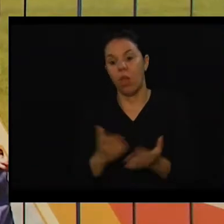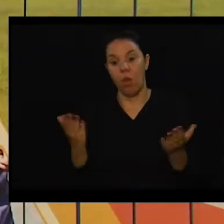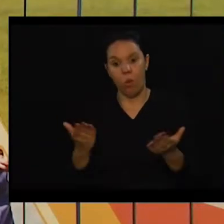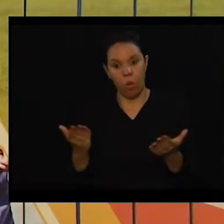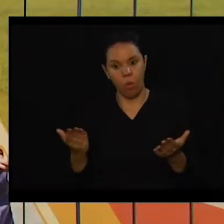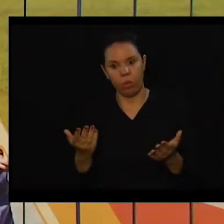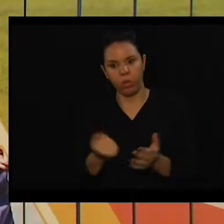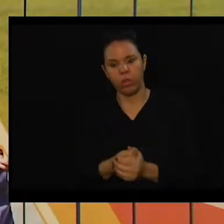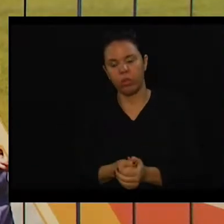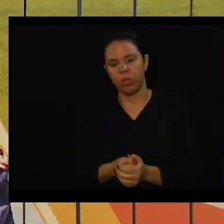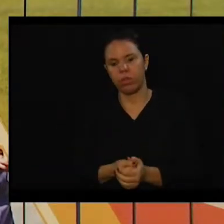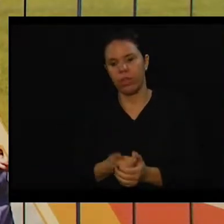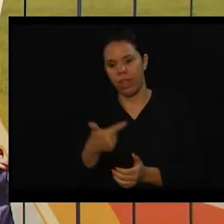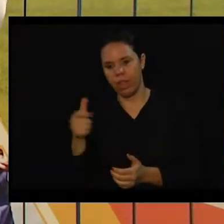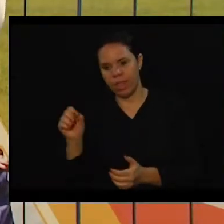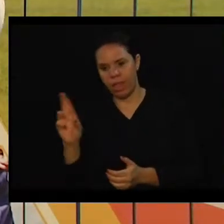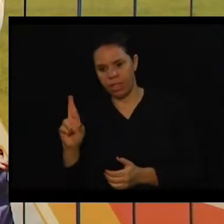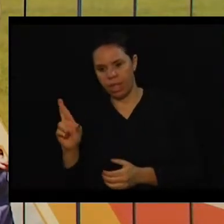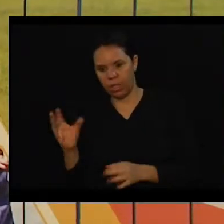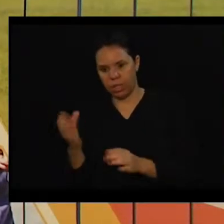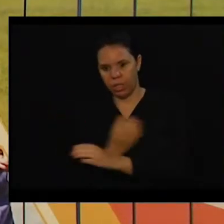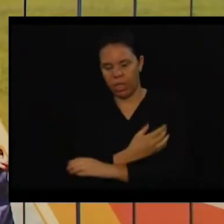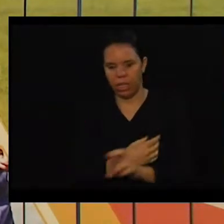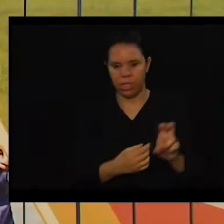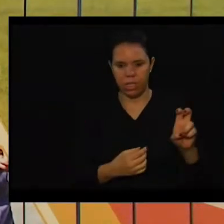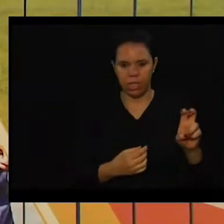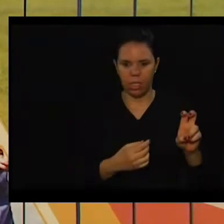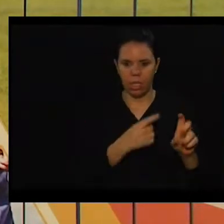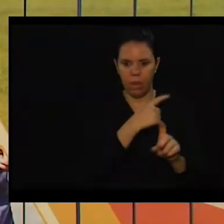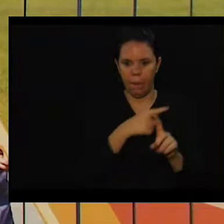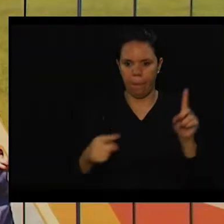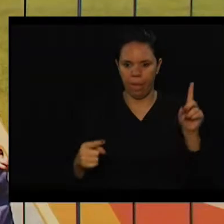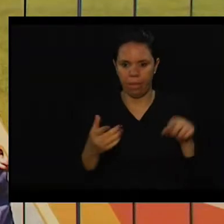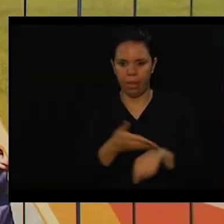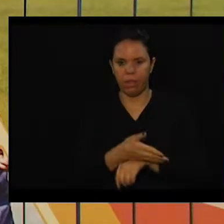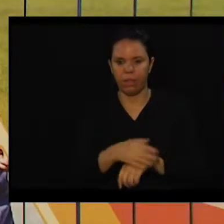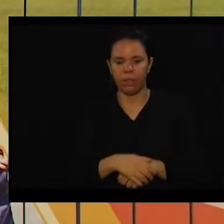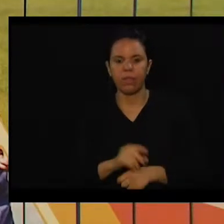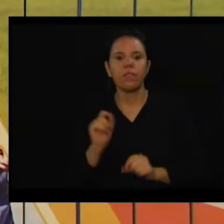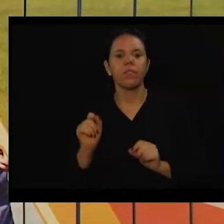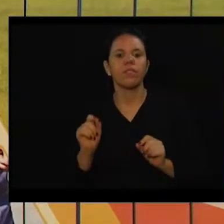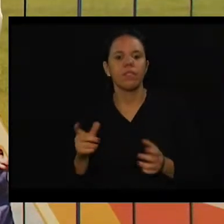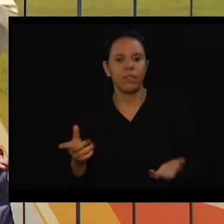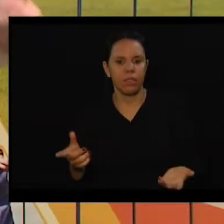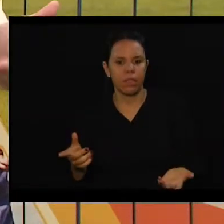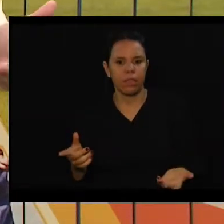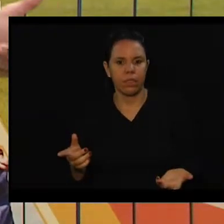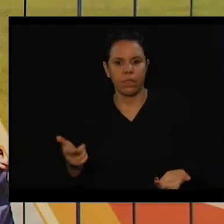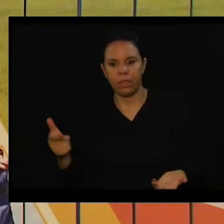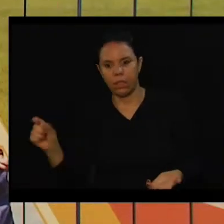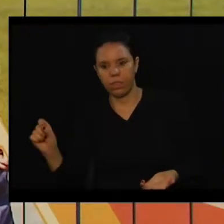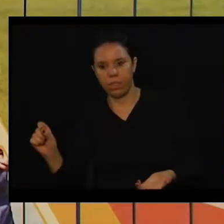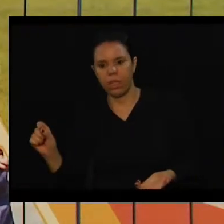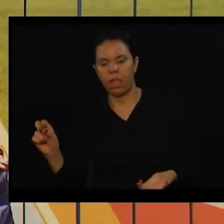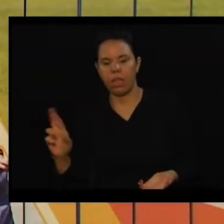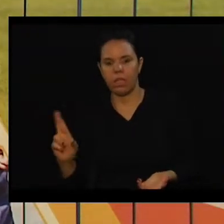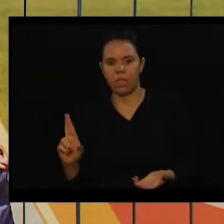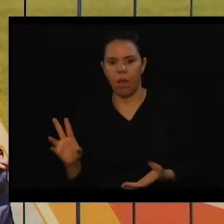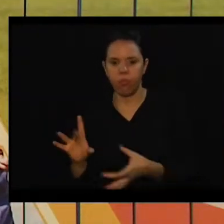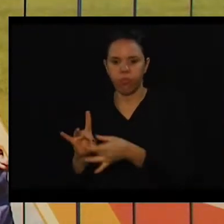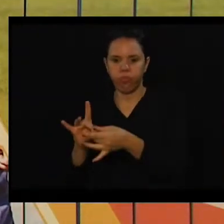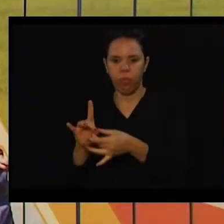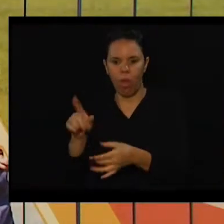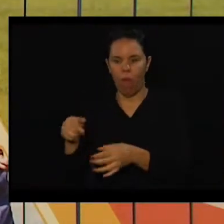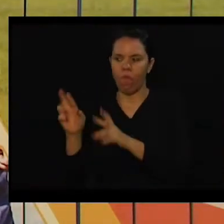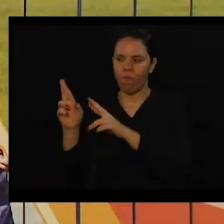hoje, R$10 a inteira, 5 a meia entrada. Quem é TC10, que é o sócio torcedor,